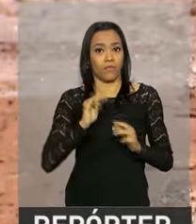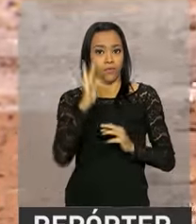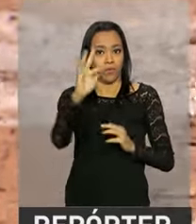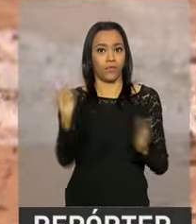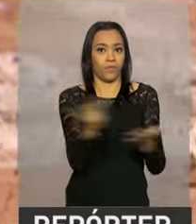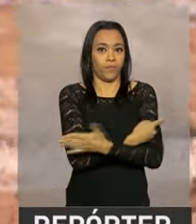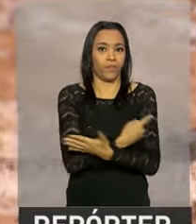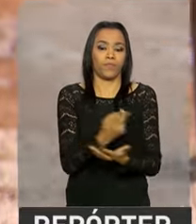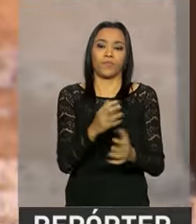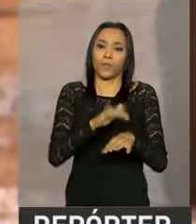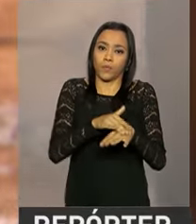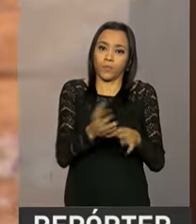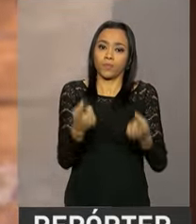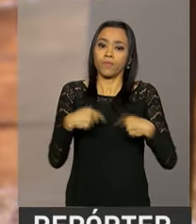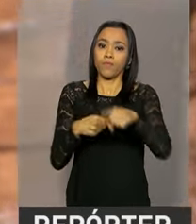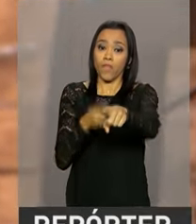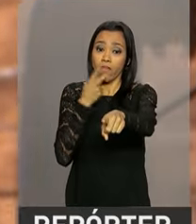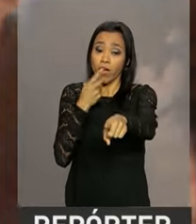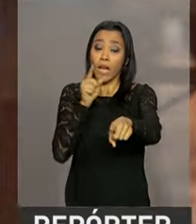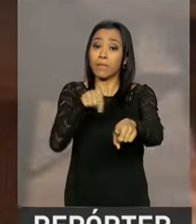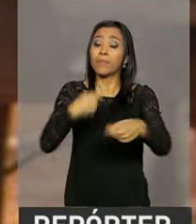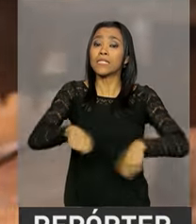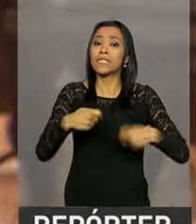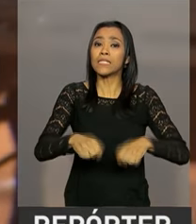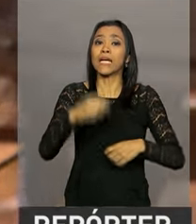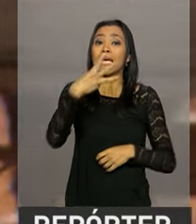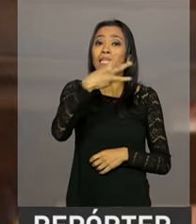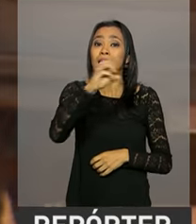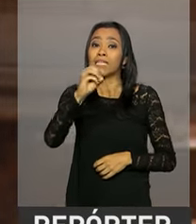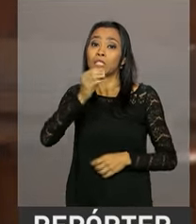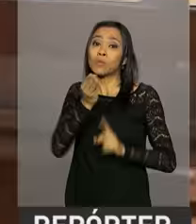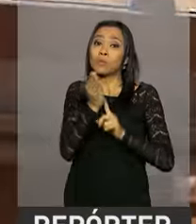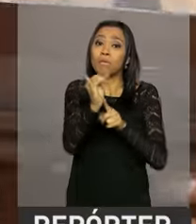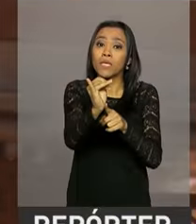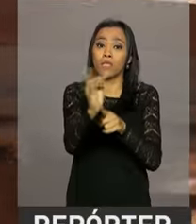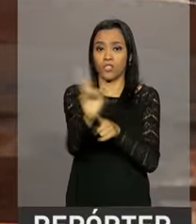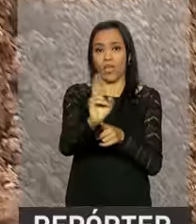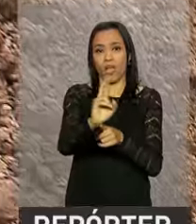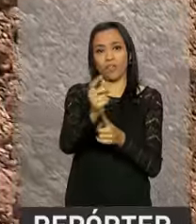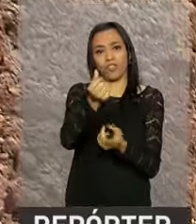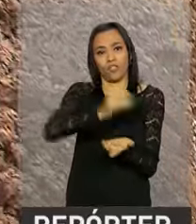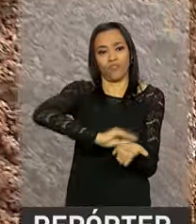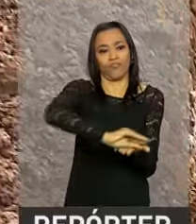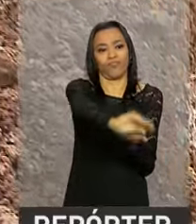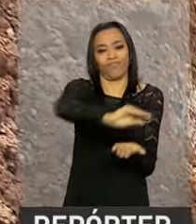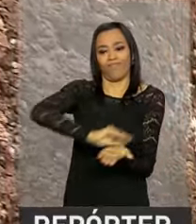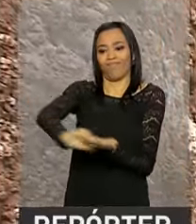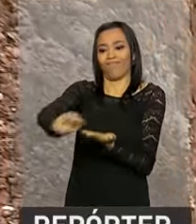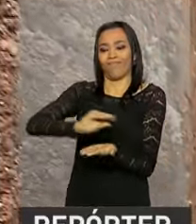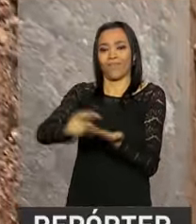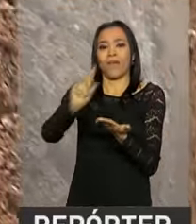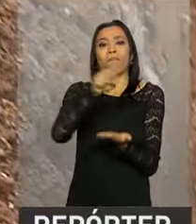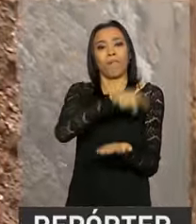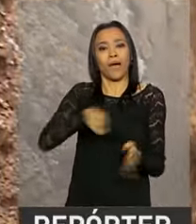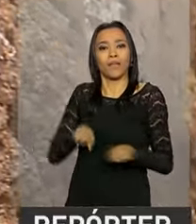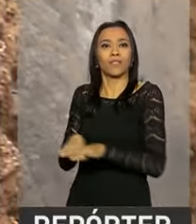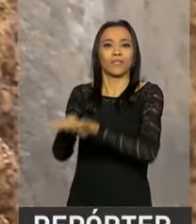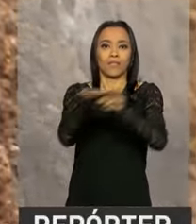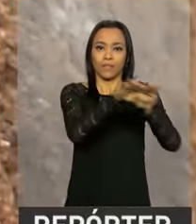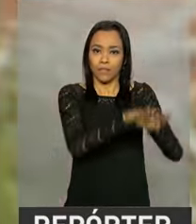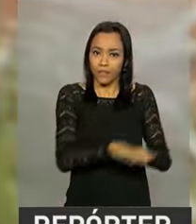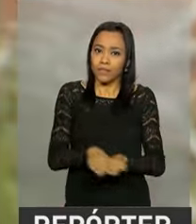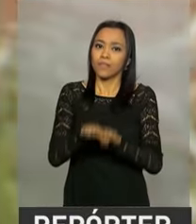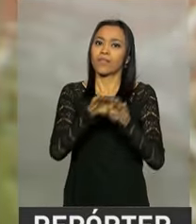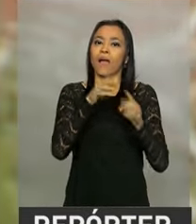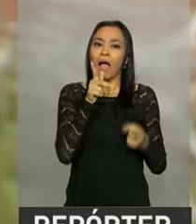é que sejam necessários pelo menos 3 300 bilhões de reais de investimentos para universalizar o abastecimento de